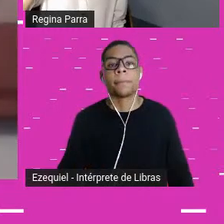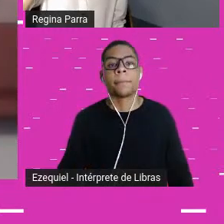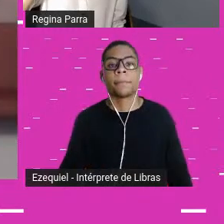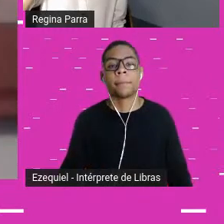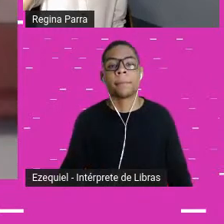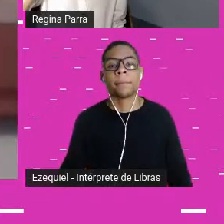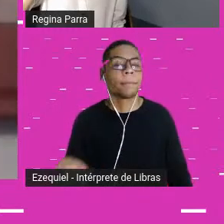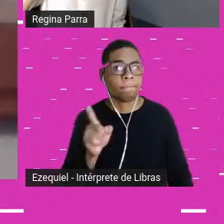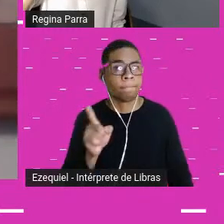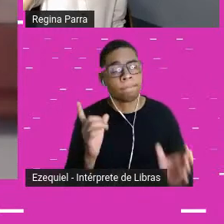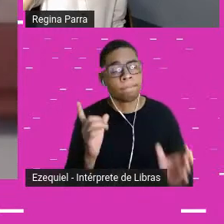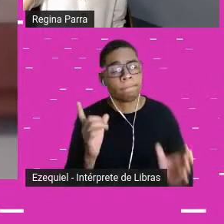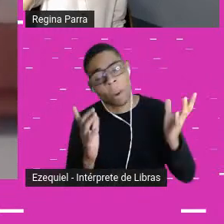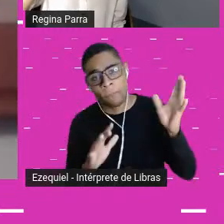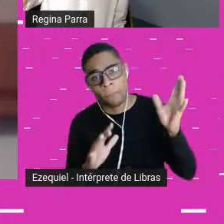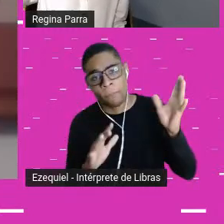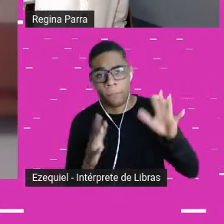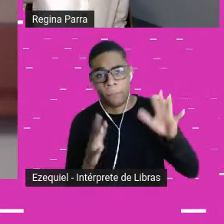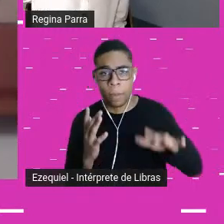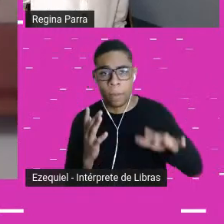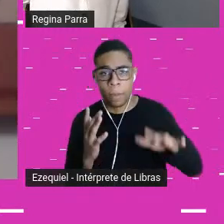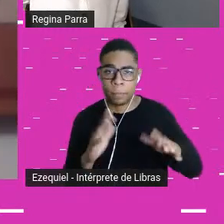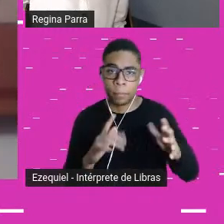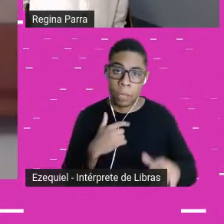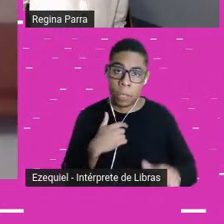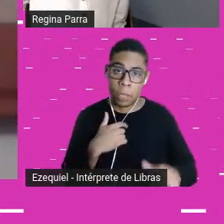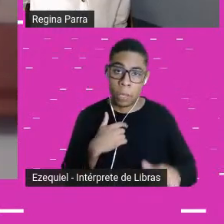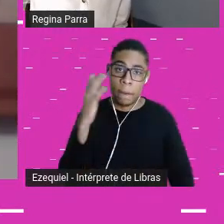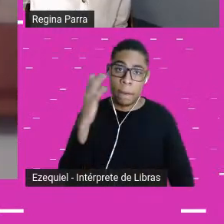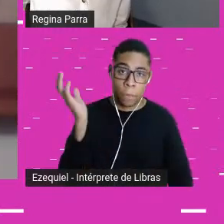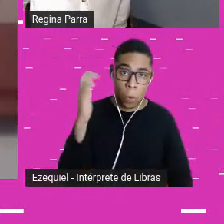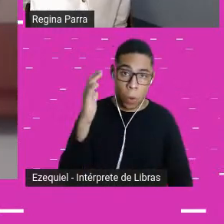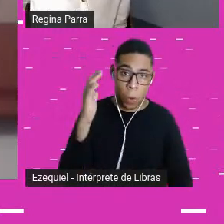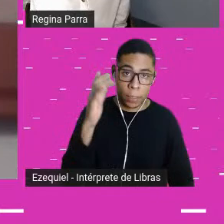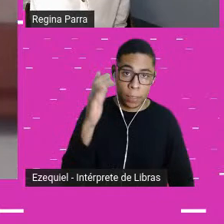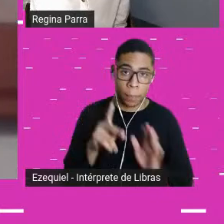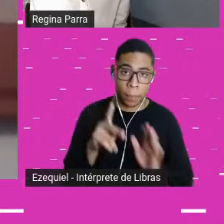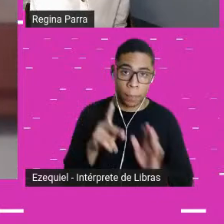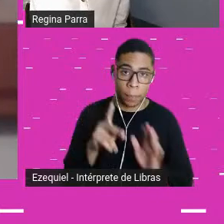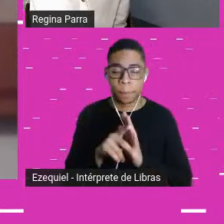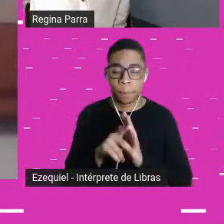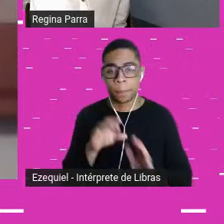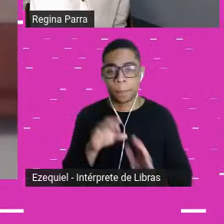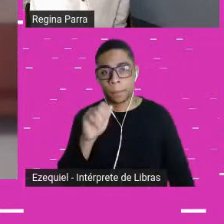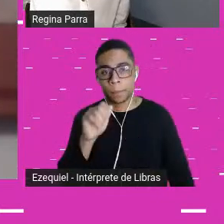que a influência do Prêt-à-Porter, que abriu para espaços